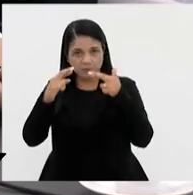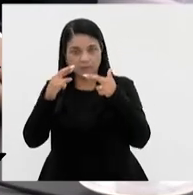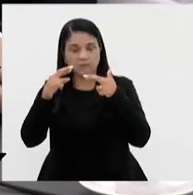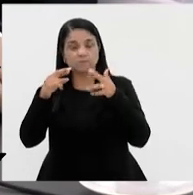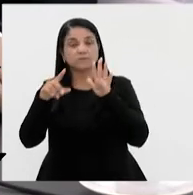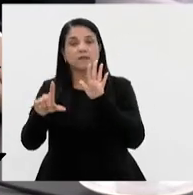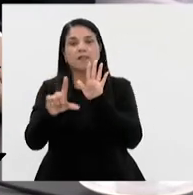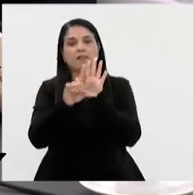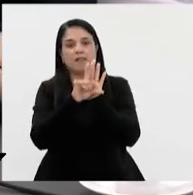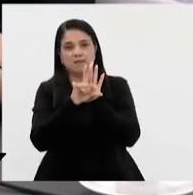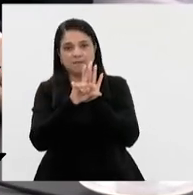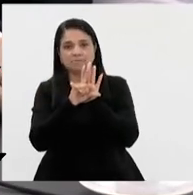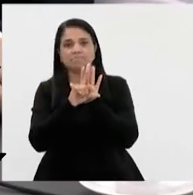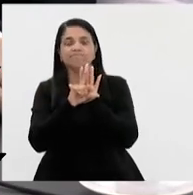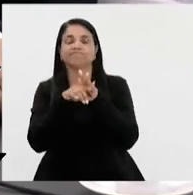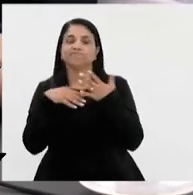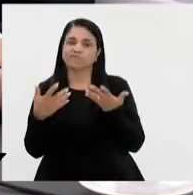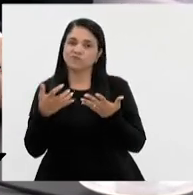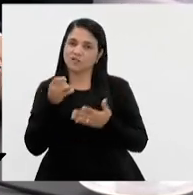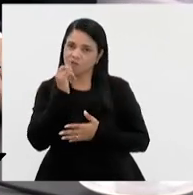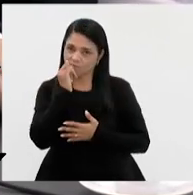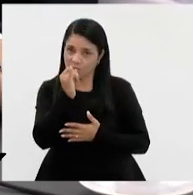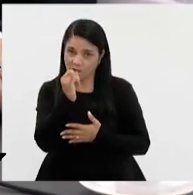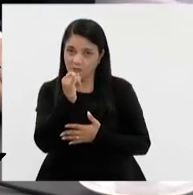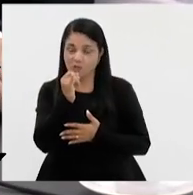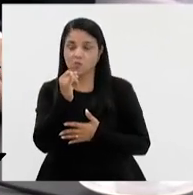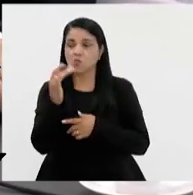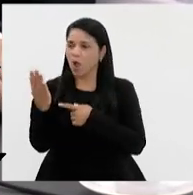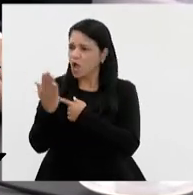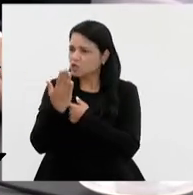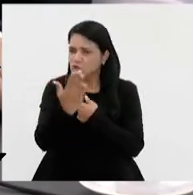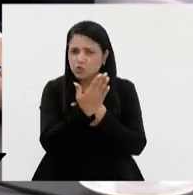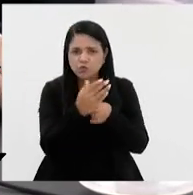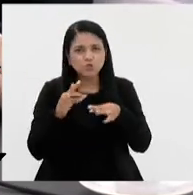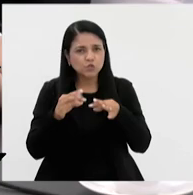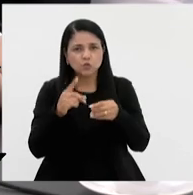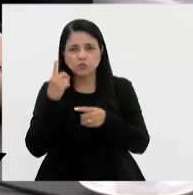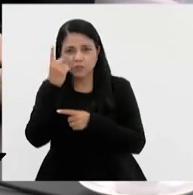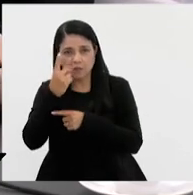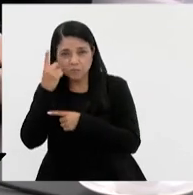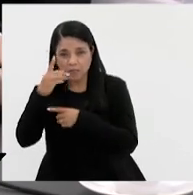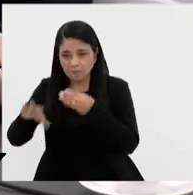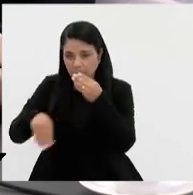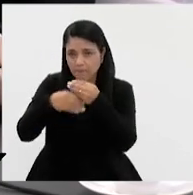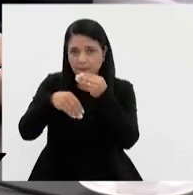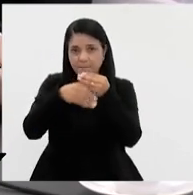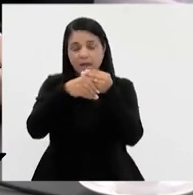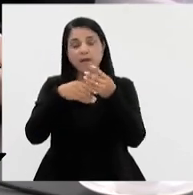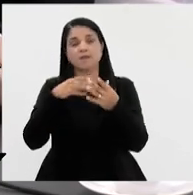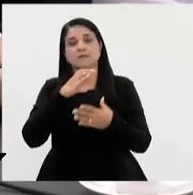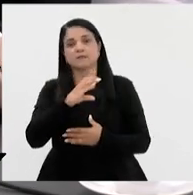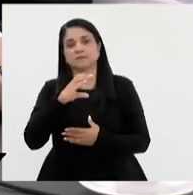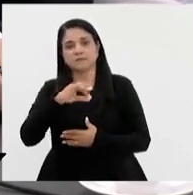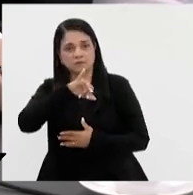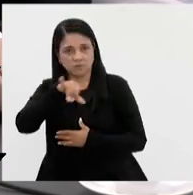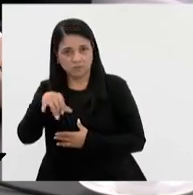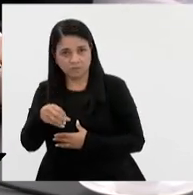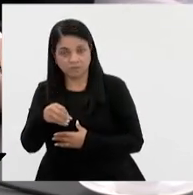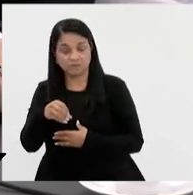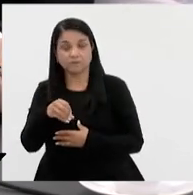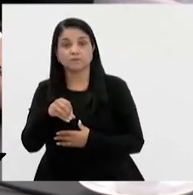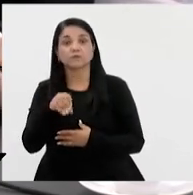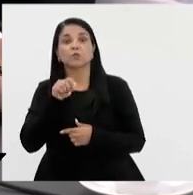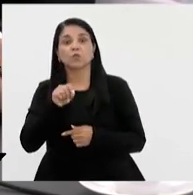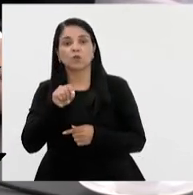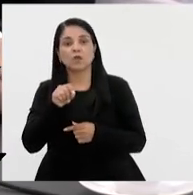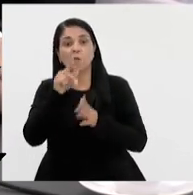era isso que eu queria estar aqui colocando, com a contribuição de cada um dos deputados aqui que fazem parte da CCJ. Sem sombra de dúvidas,